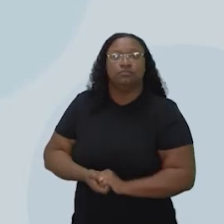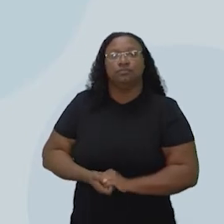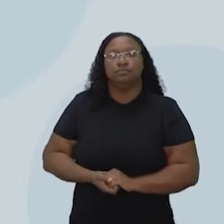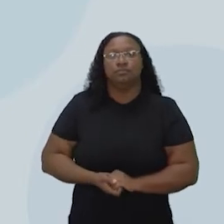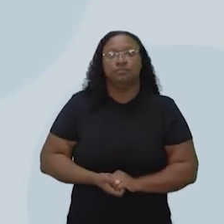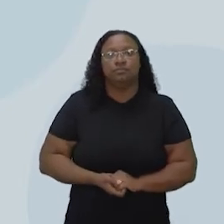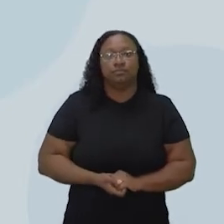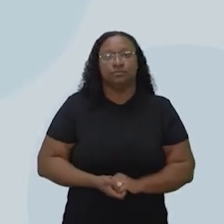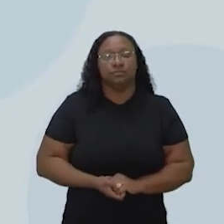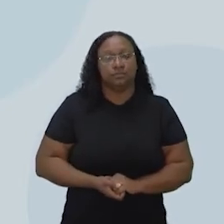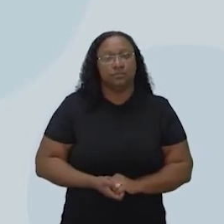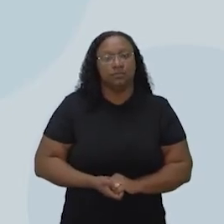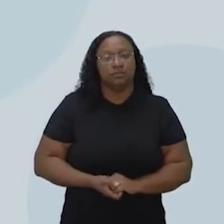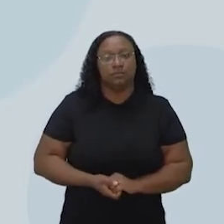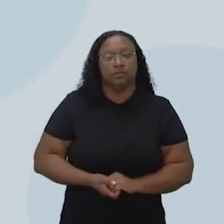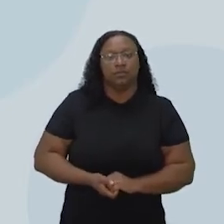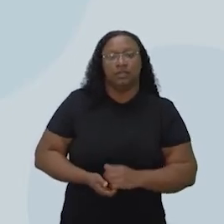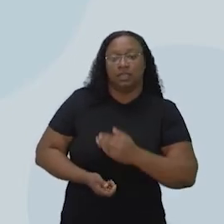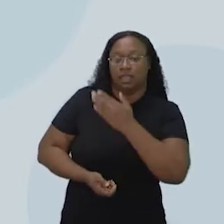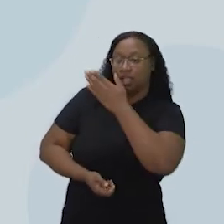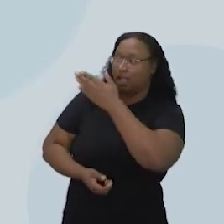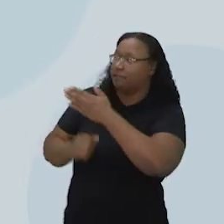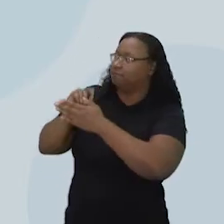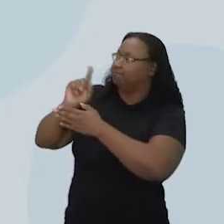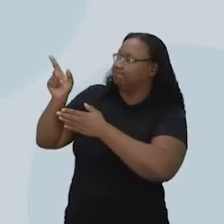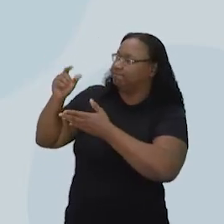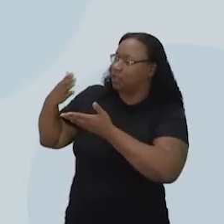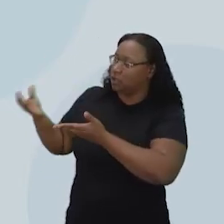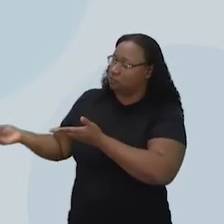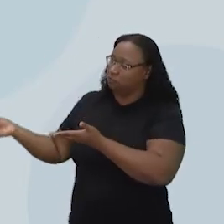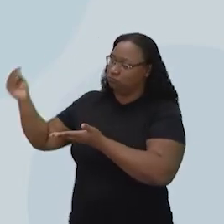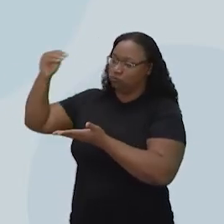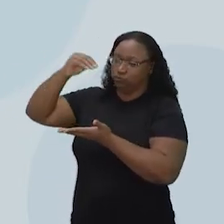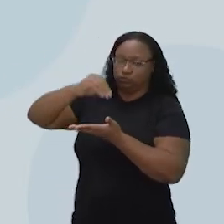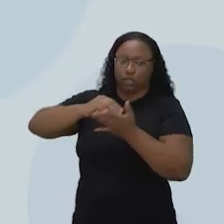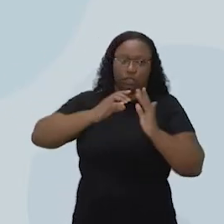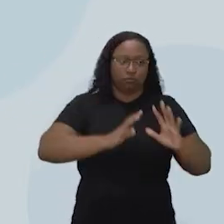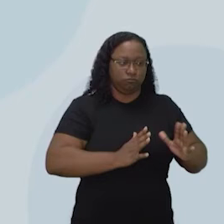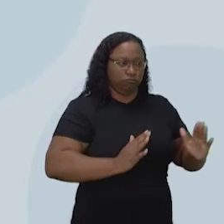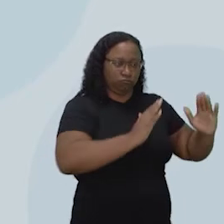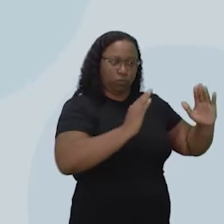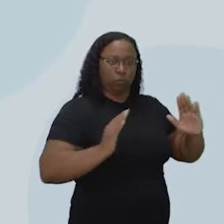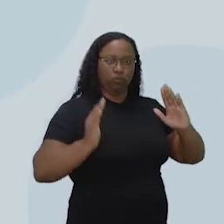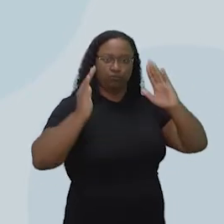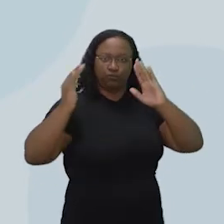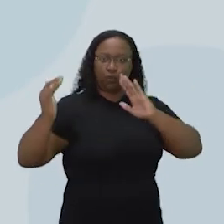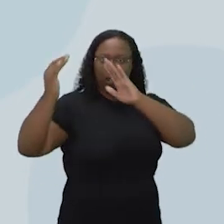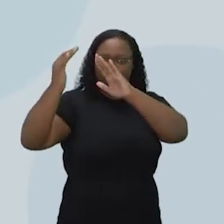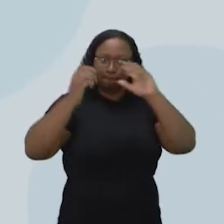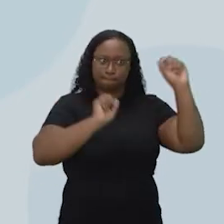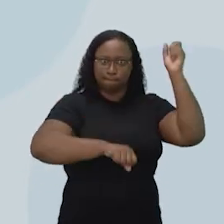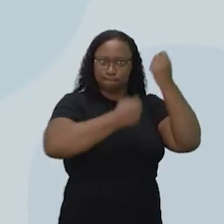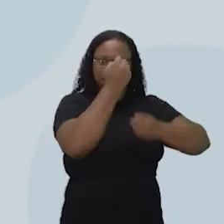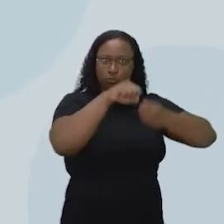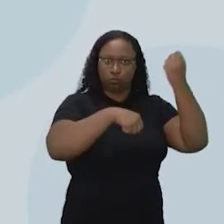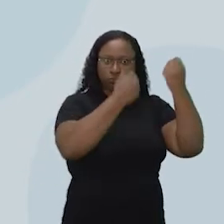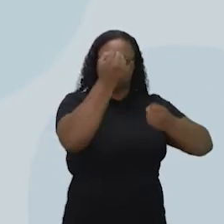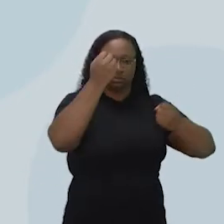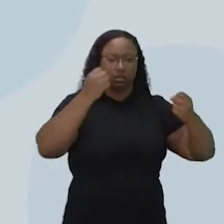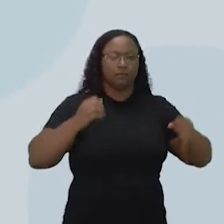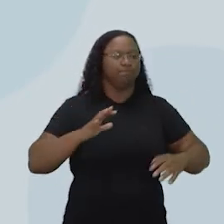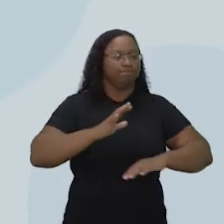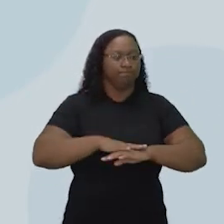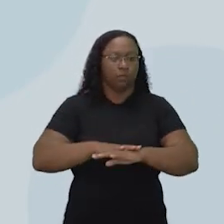o material na fábrica, você vai picar, vai padronizar essas dimensões, vai secar, e aí joga